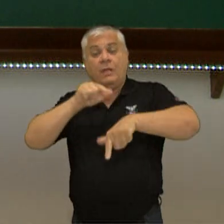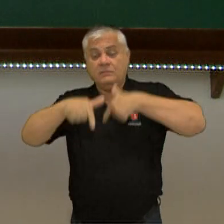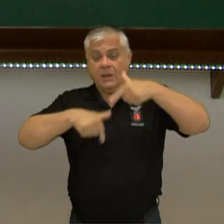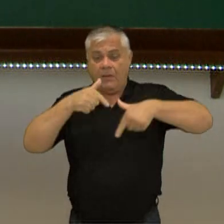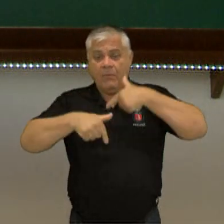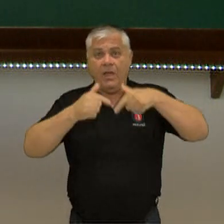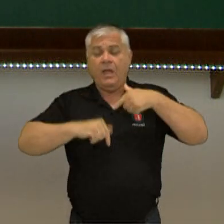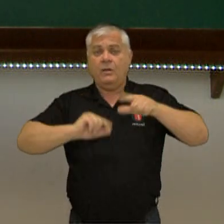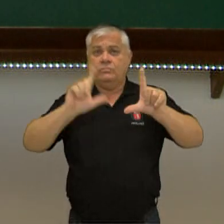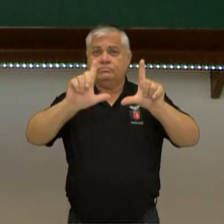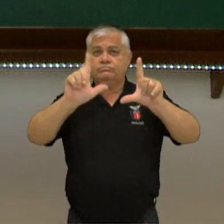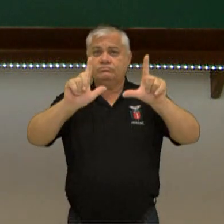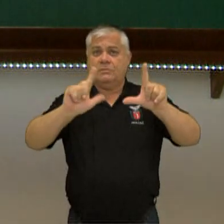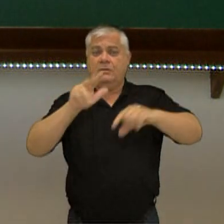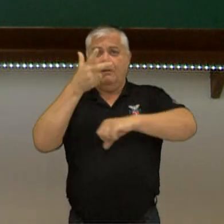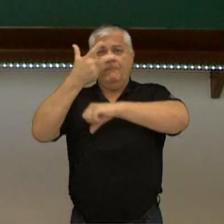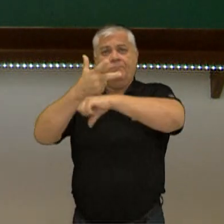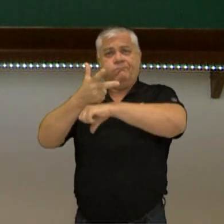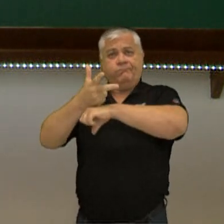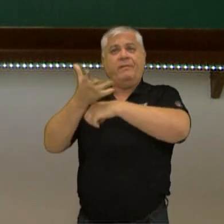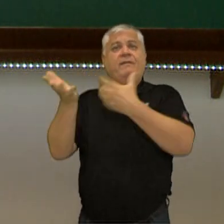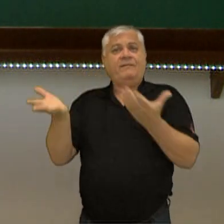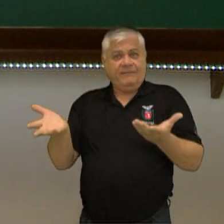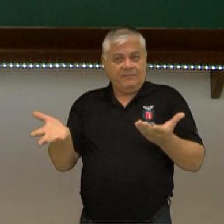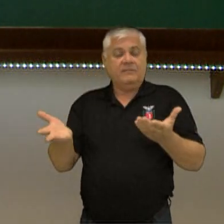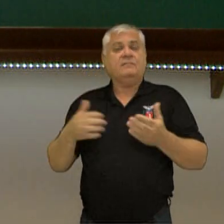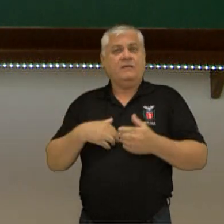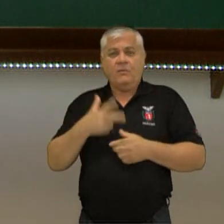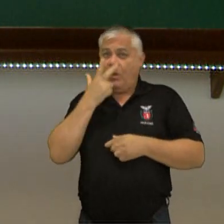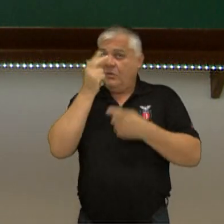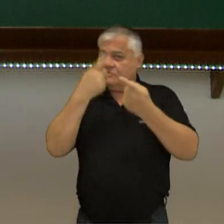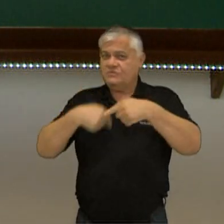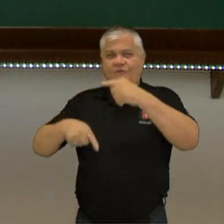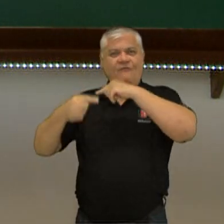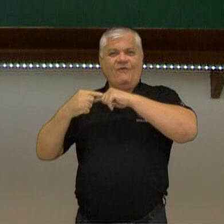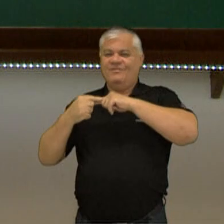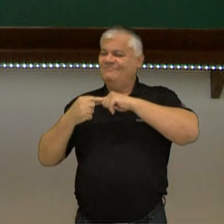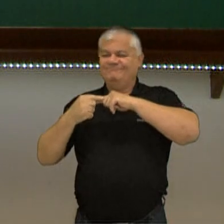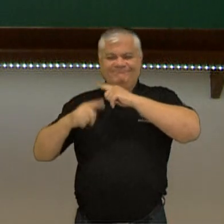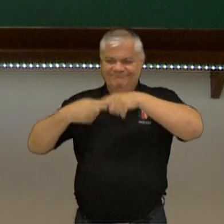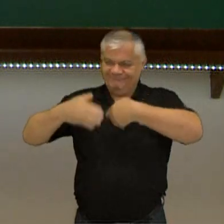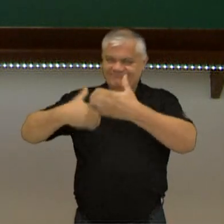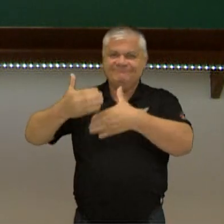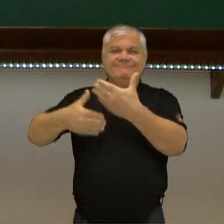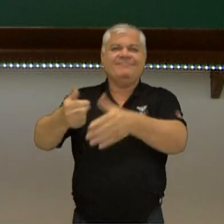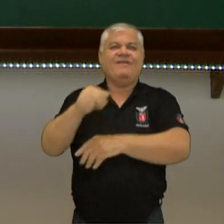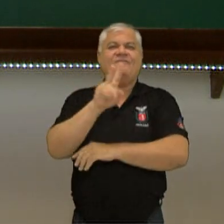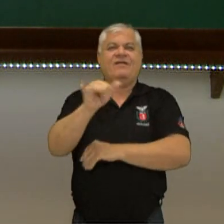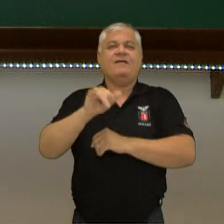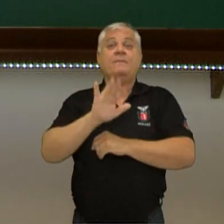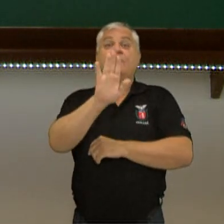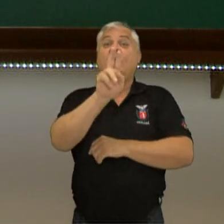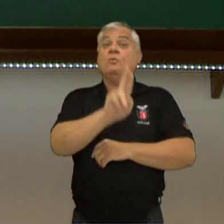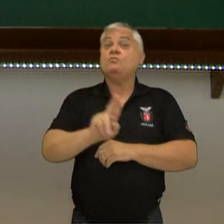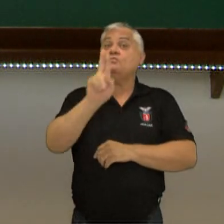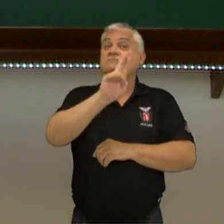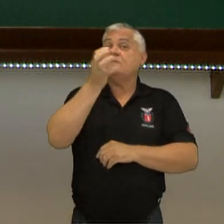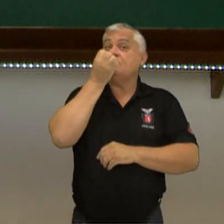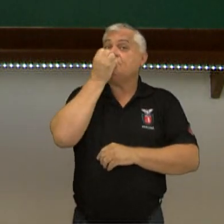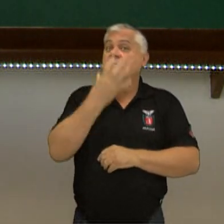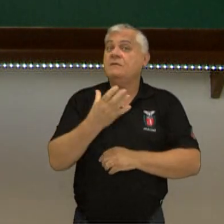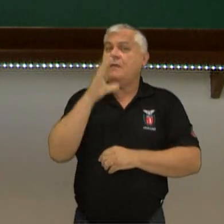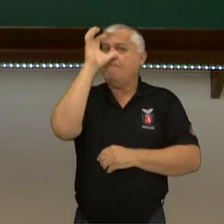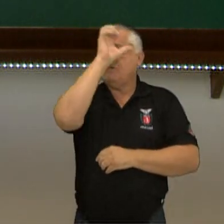mais volta. Nós vamos continuar cada vez mais usando as tecnologias, mas temos que usar para o bem, para